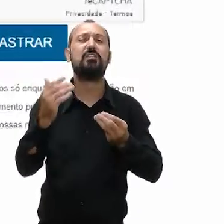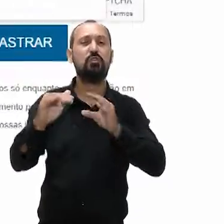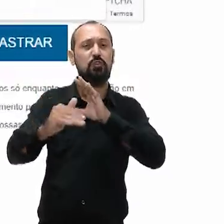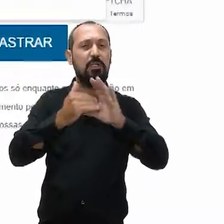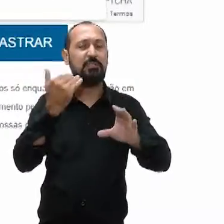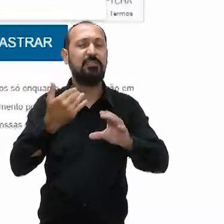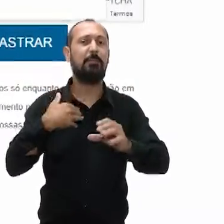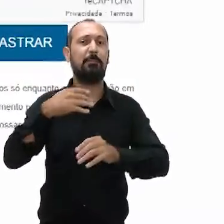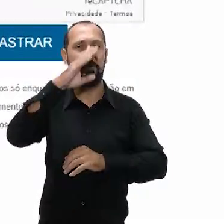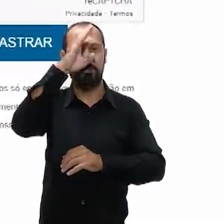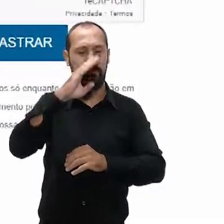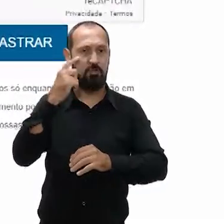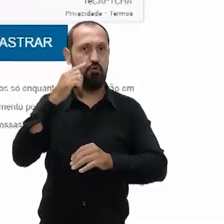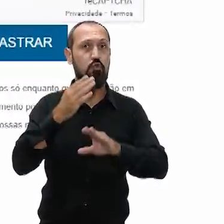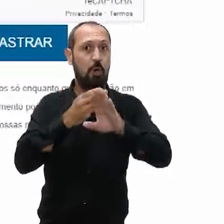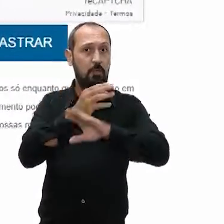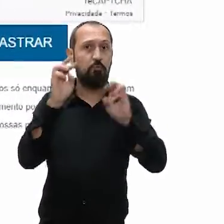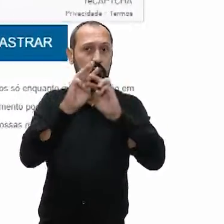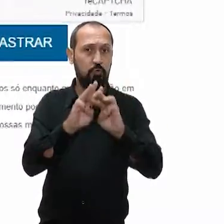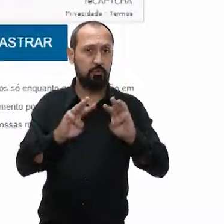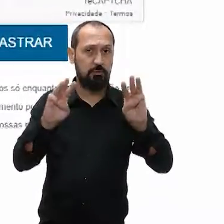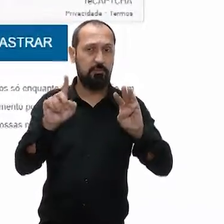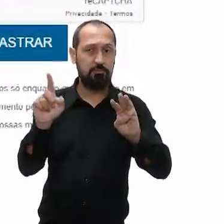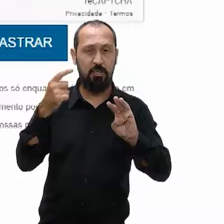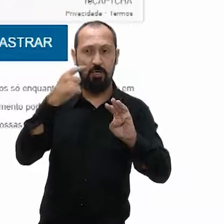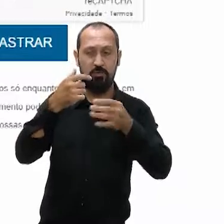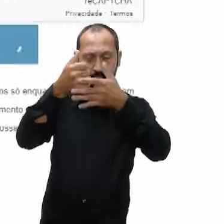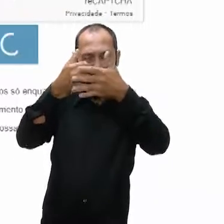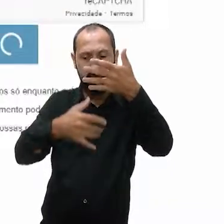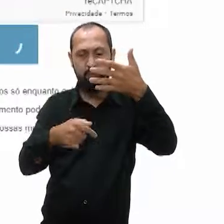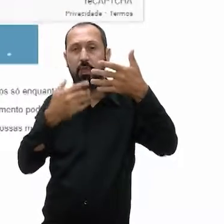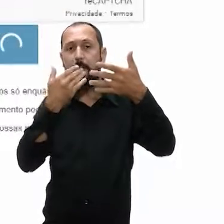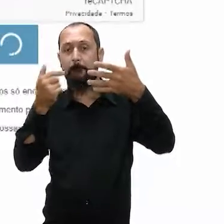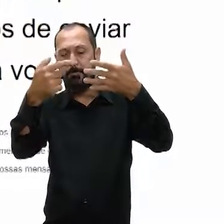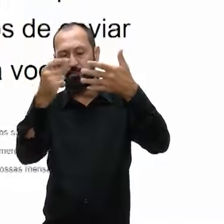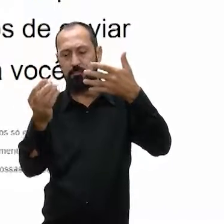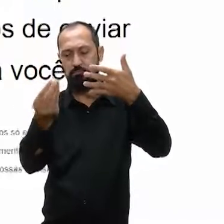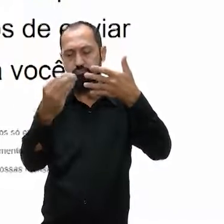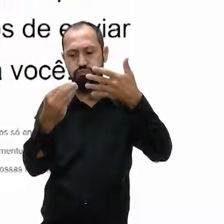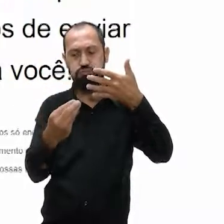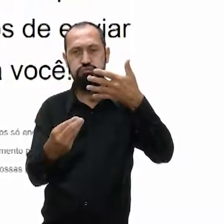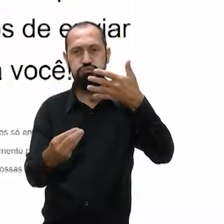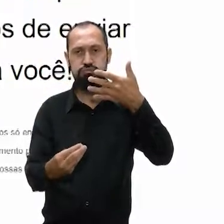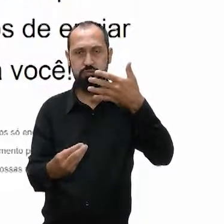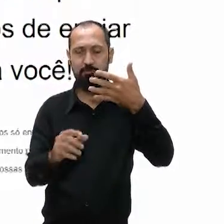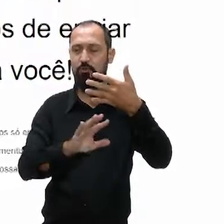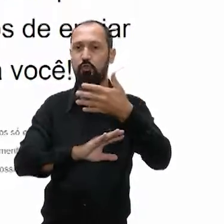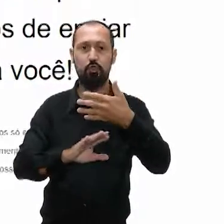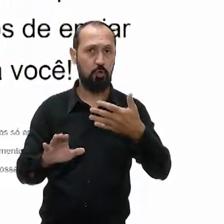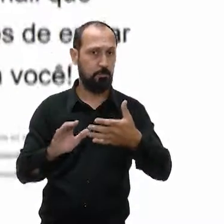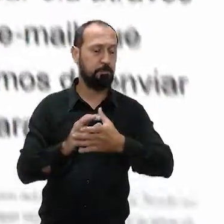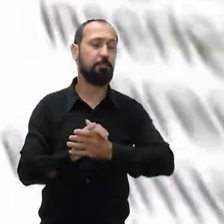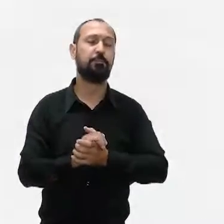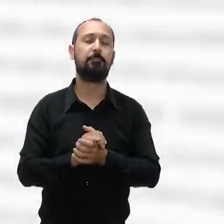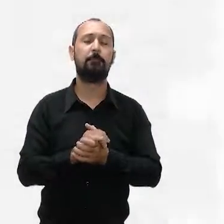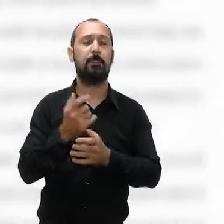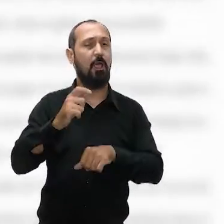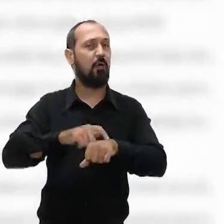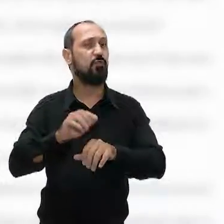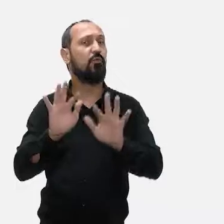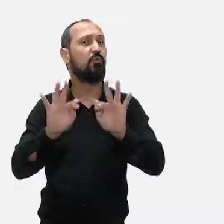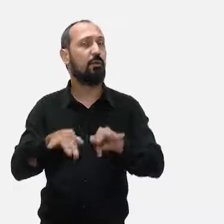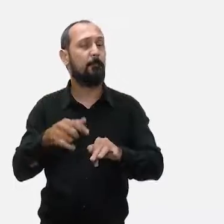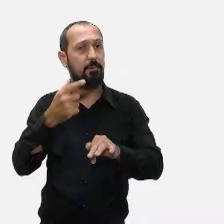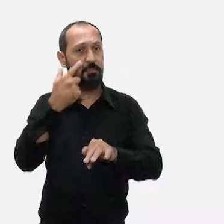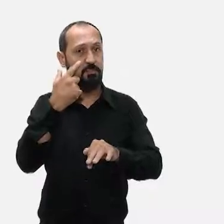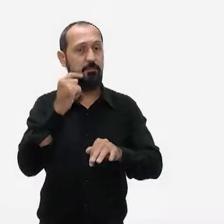gratuitamente o material. Basta acessar o site institucional e preencher as informações solicitadas na parte inferior à direita da página. Para